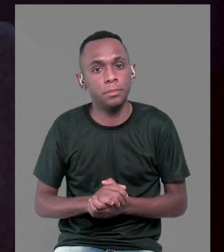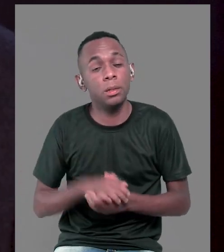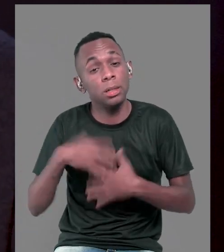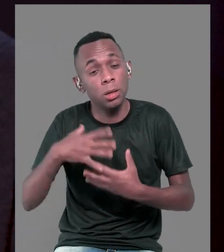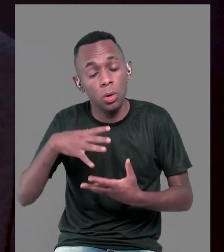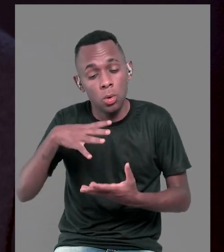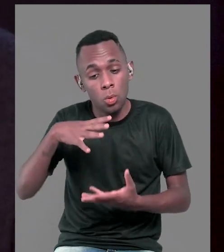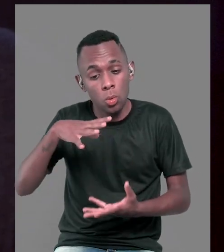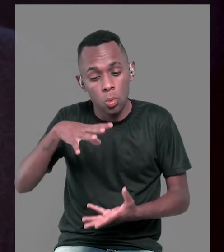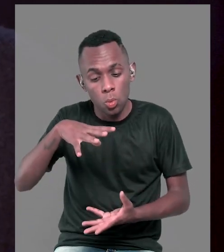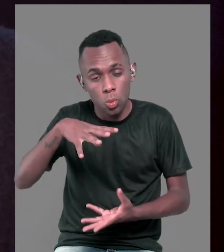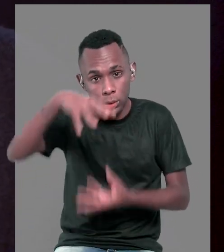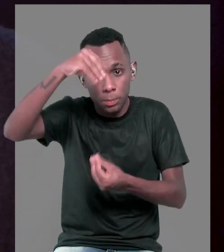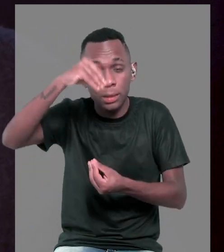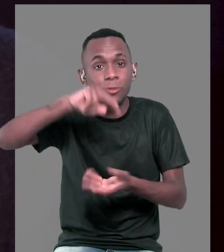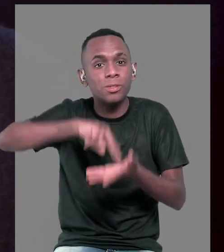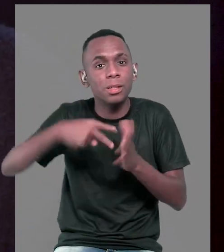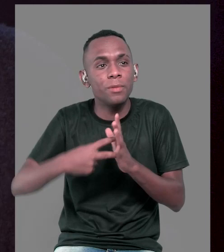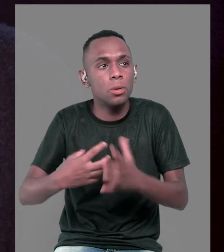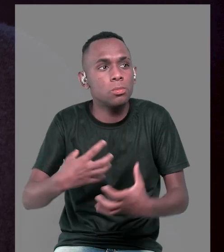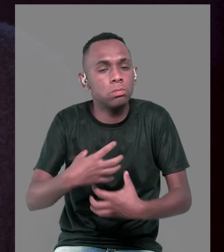de instintivo.